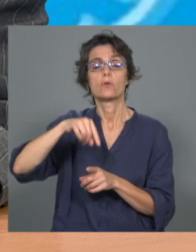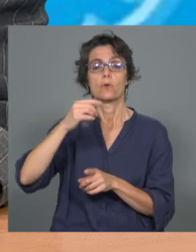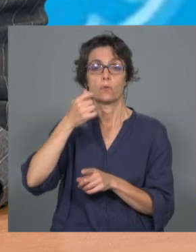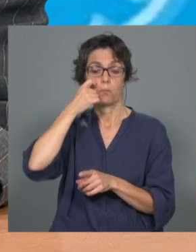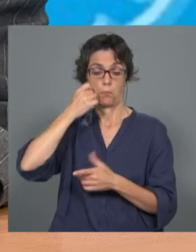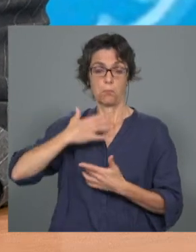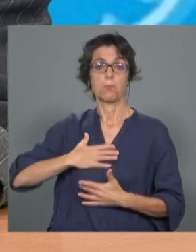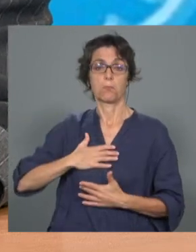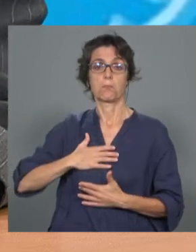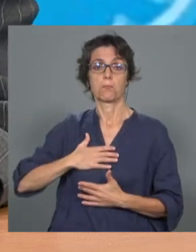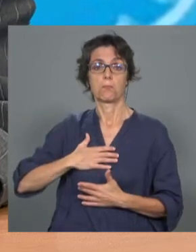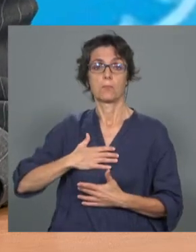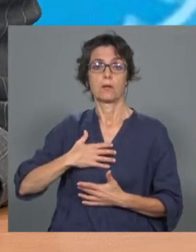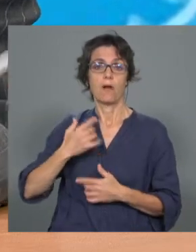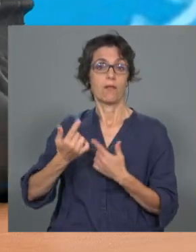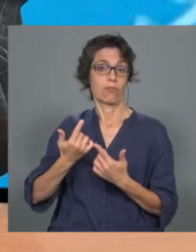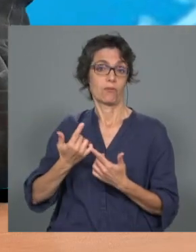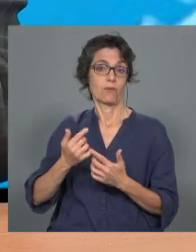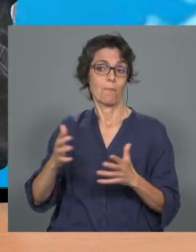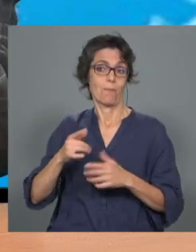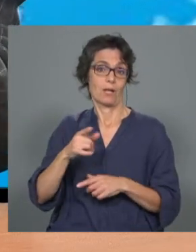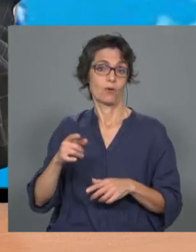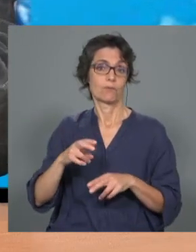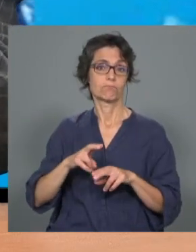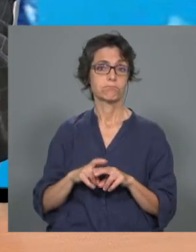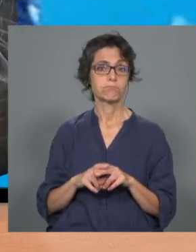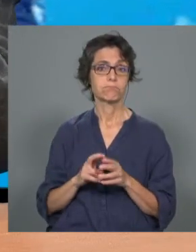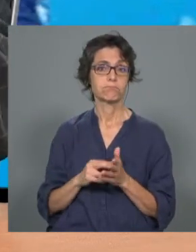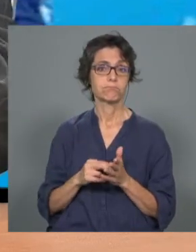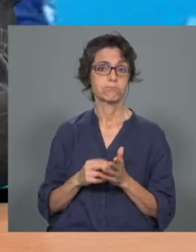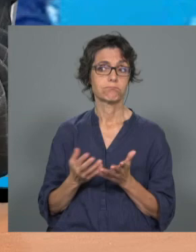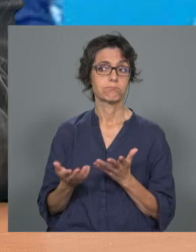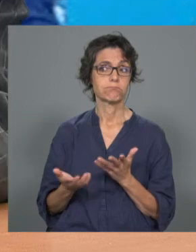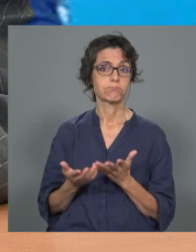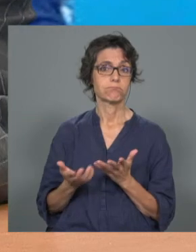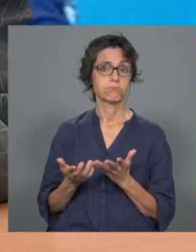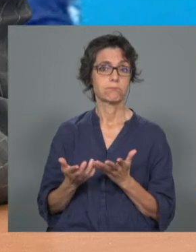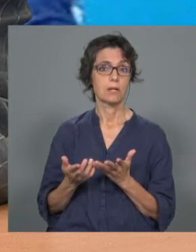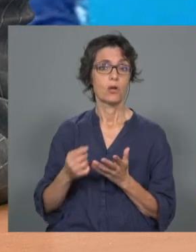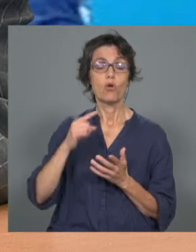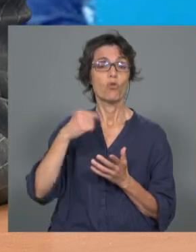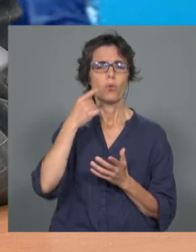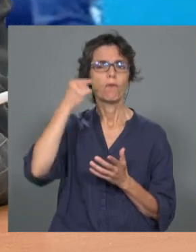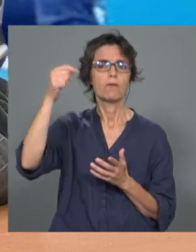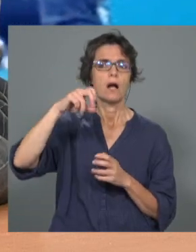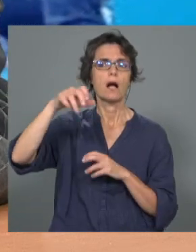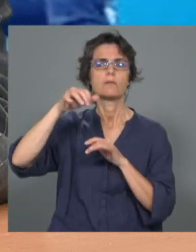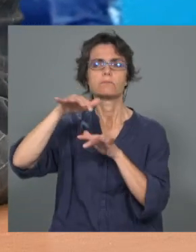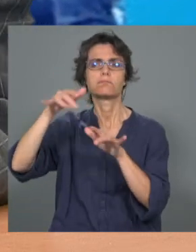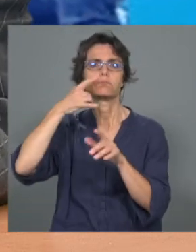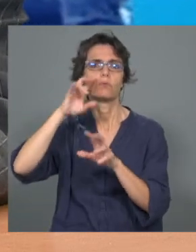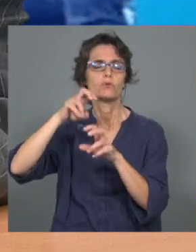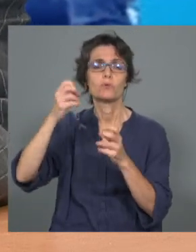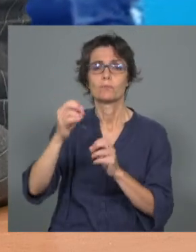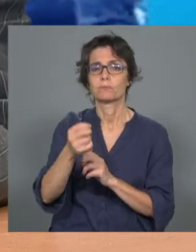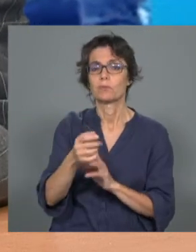pessoas mais sedentárias do que nómadas, embora isto é um dilema que provavelmente poderia ser analisado sociologicamente com muito